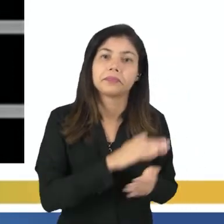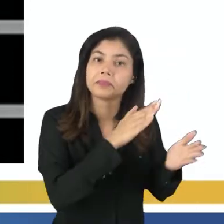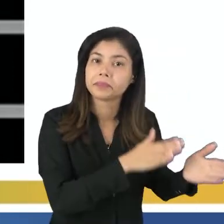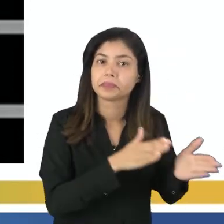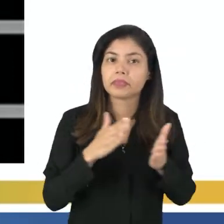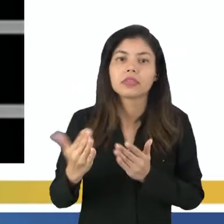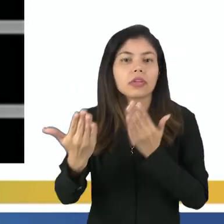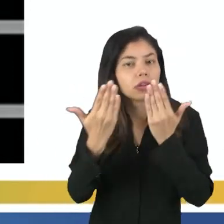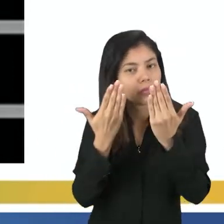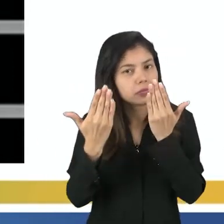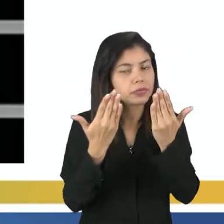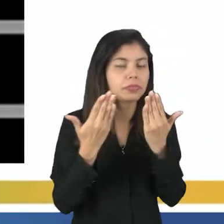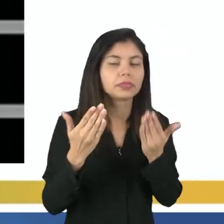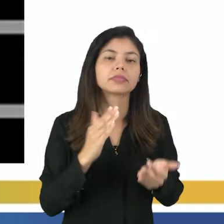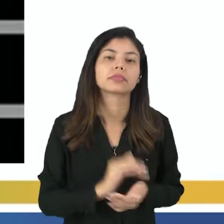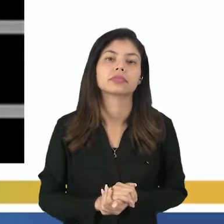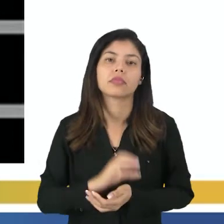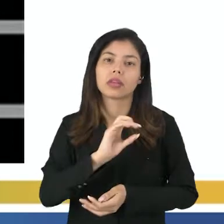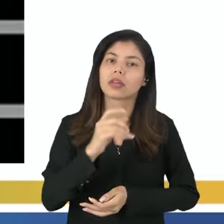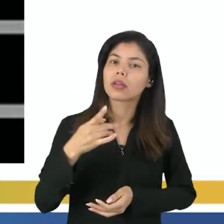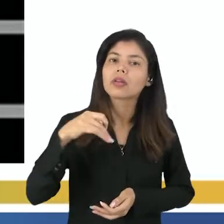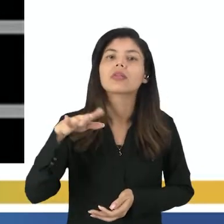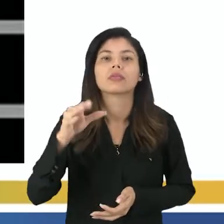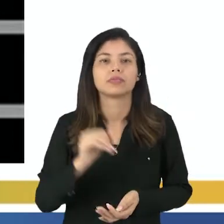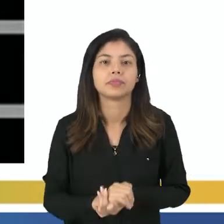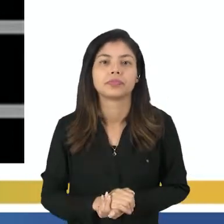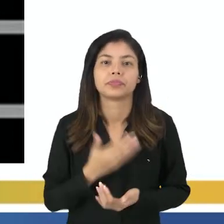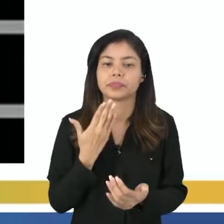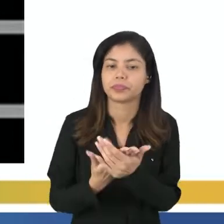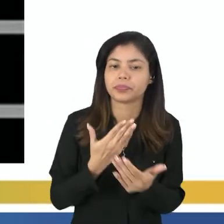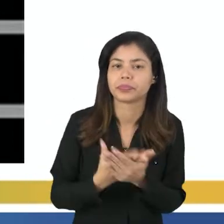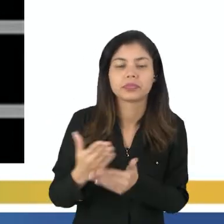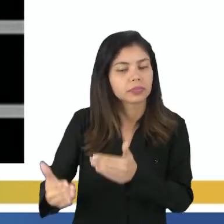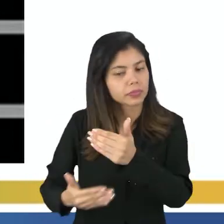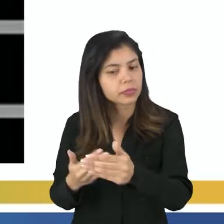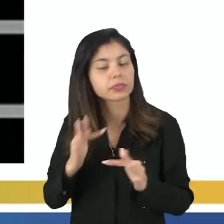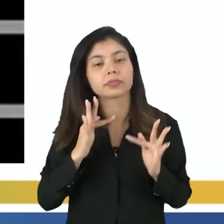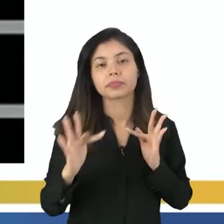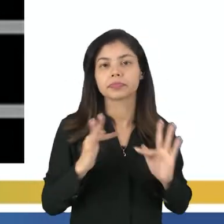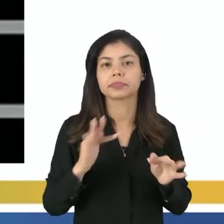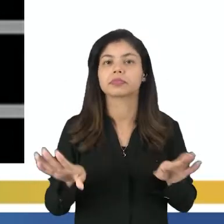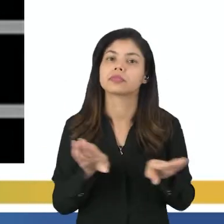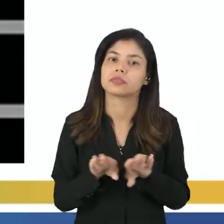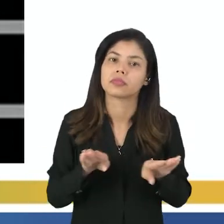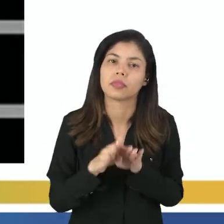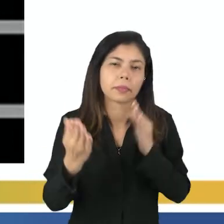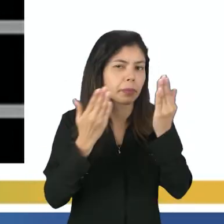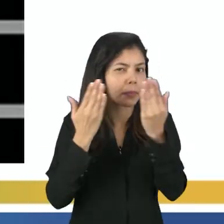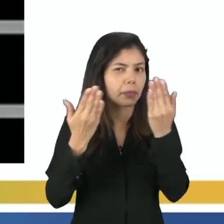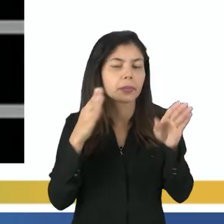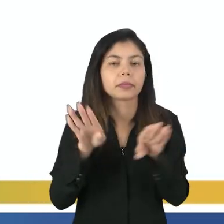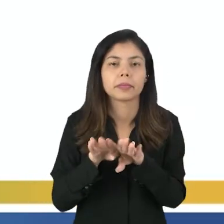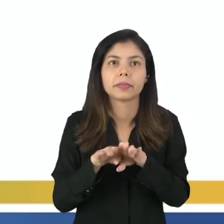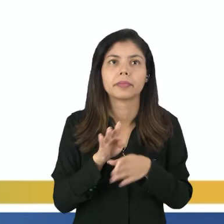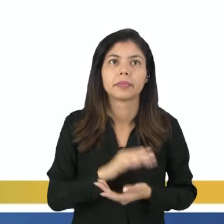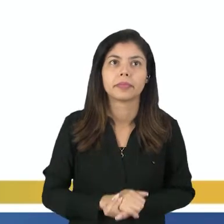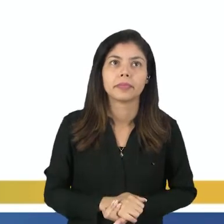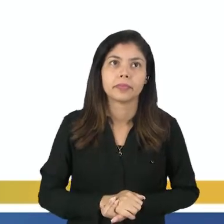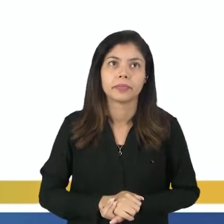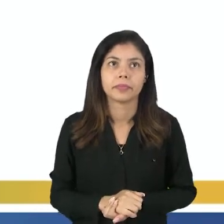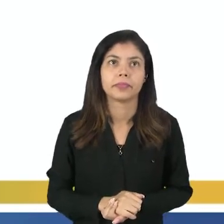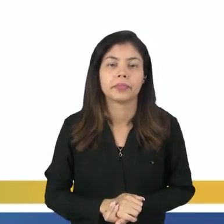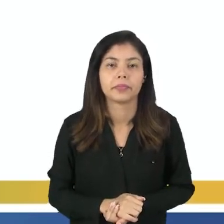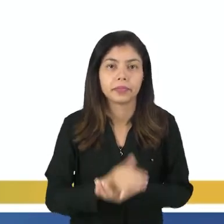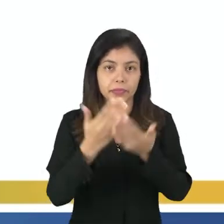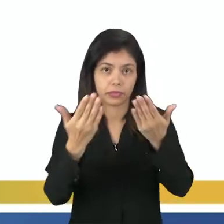parte psicológica da óptica, isso é o estudo da óptica, né? É um processo físico e um processo psicológico.